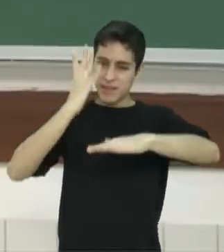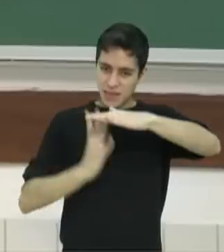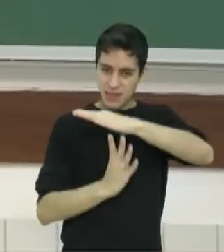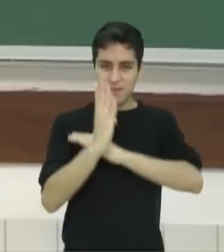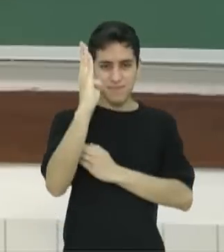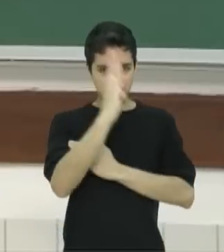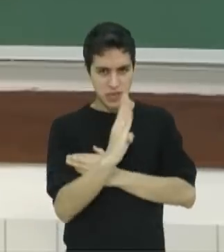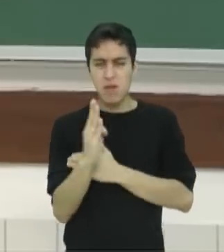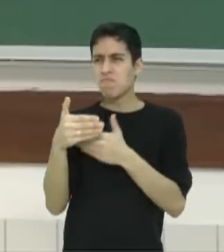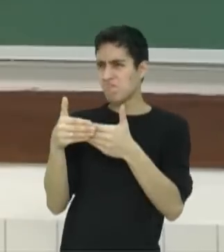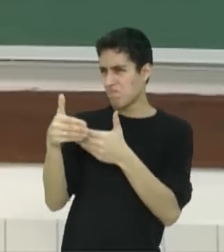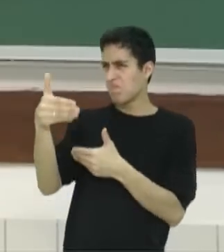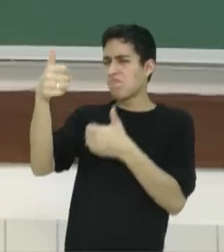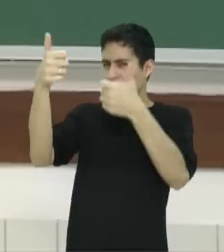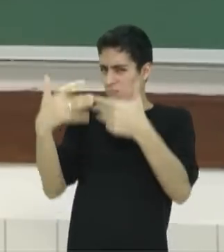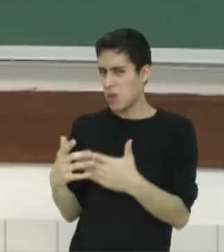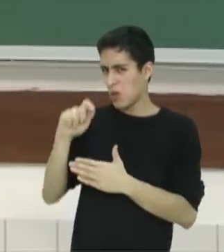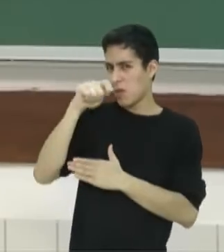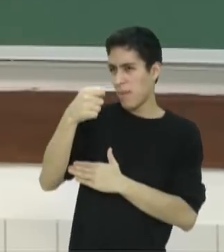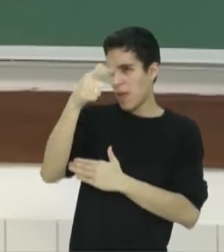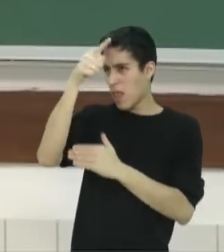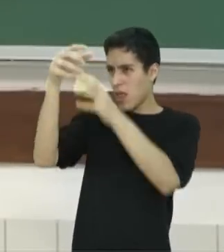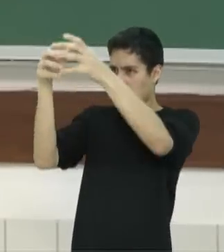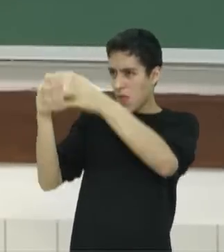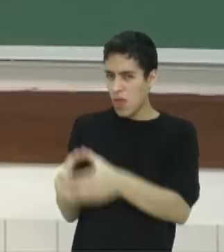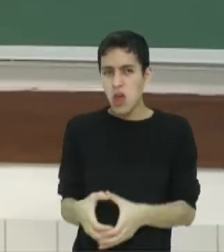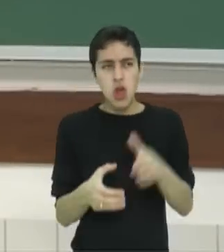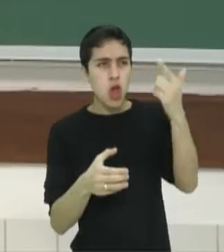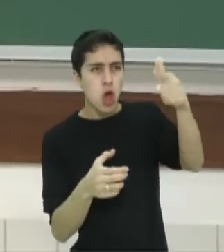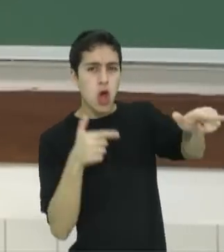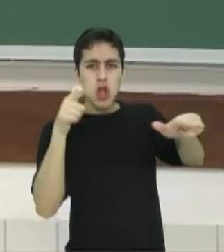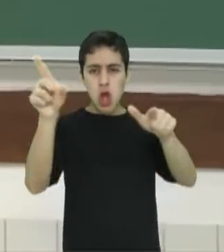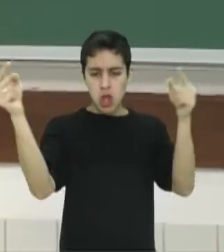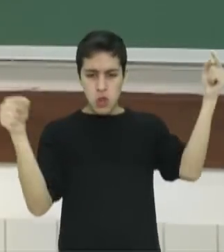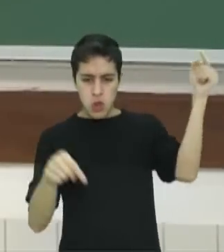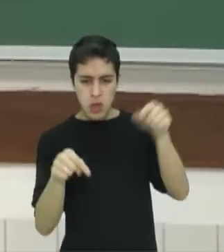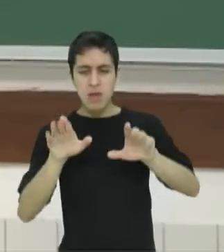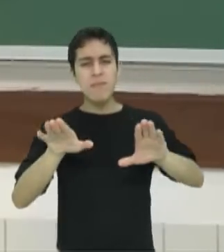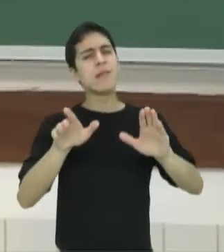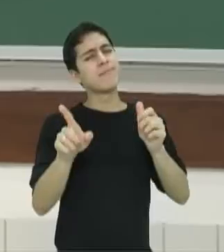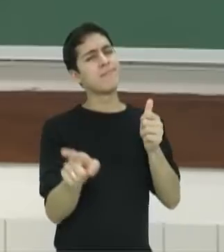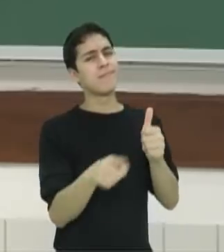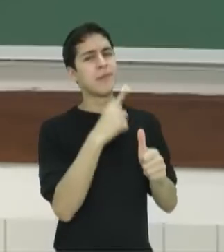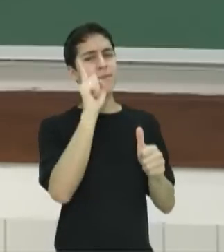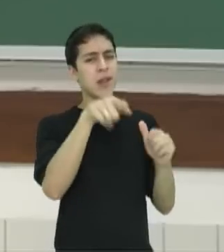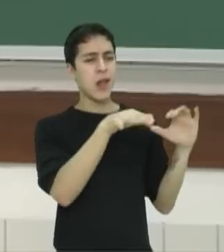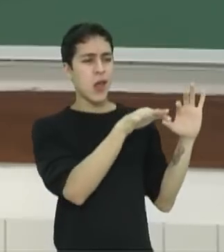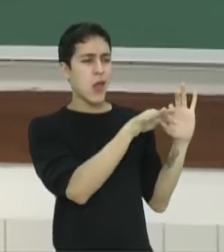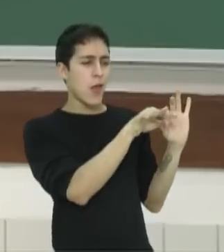os alemães e outros povos que chegaram aqui, mas vamos começar pelo contexto.